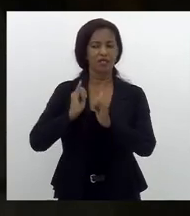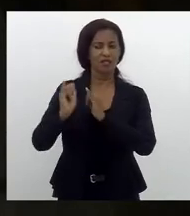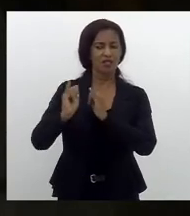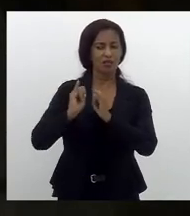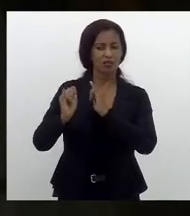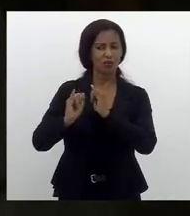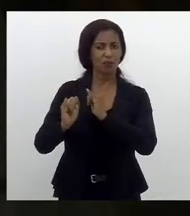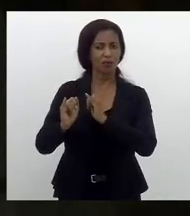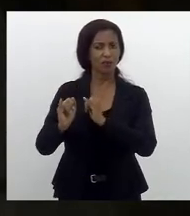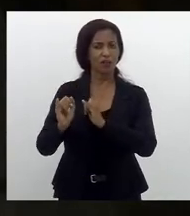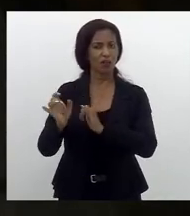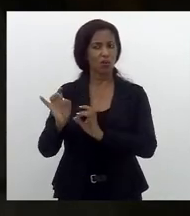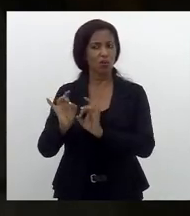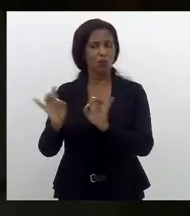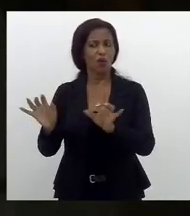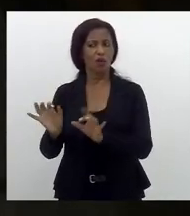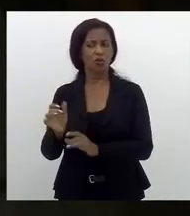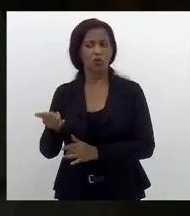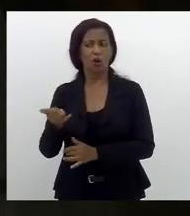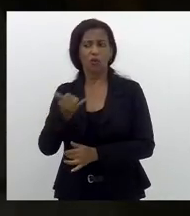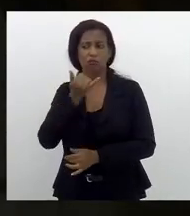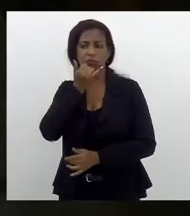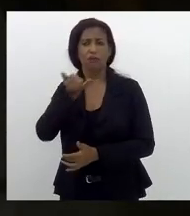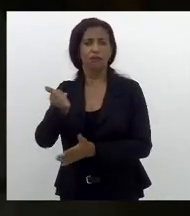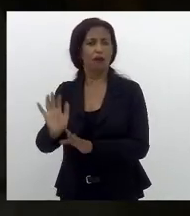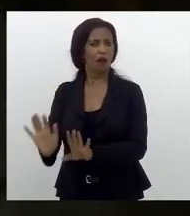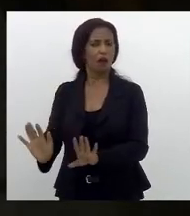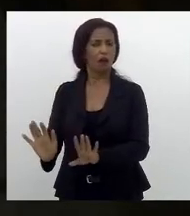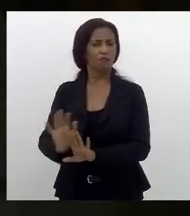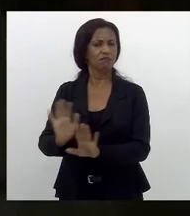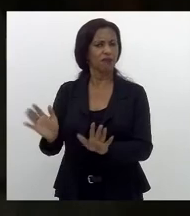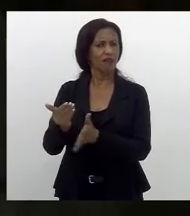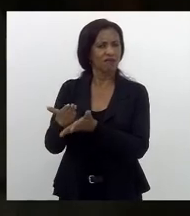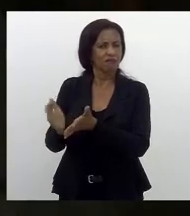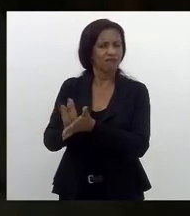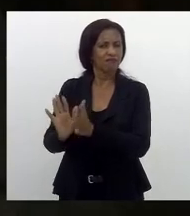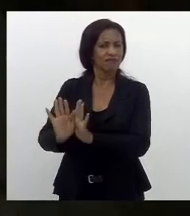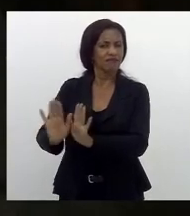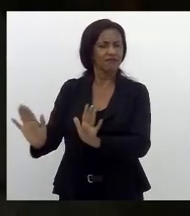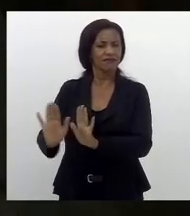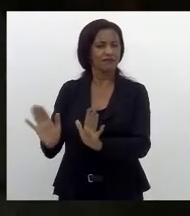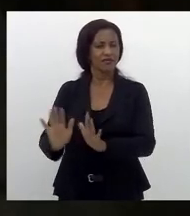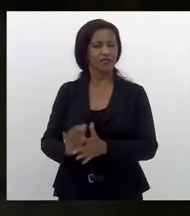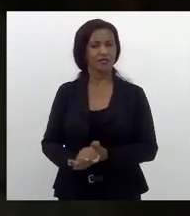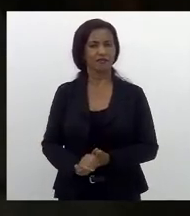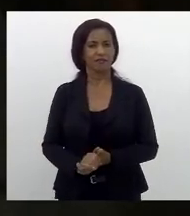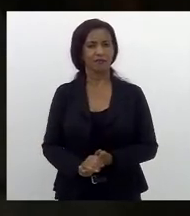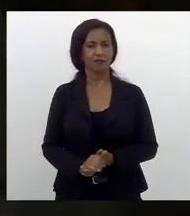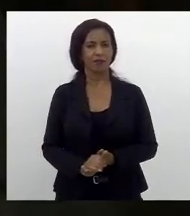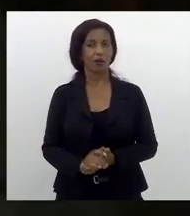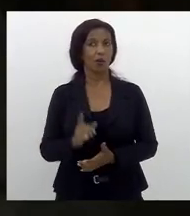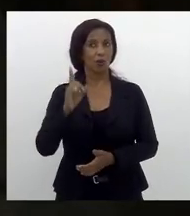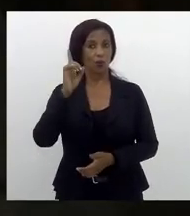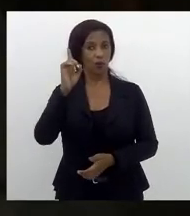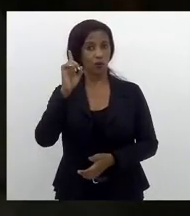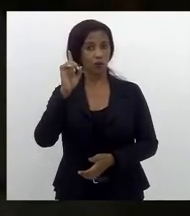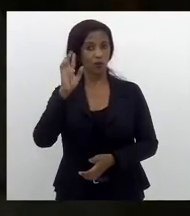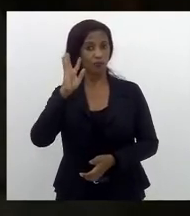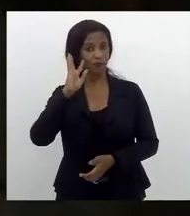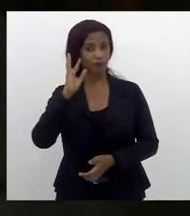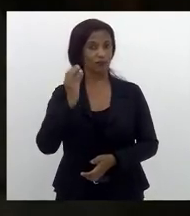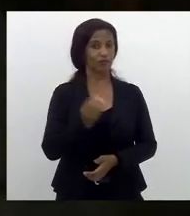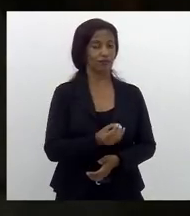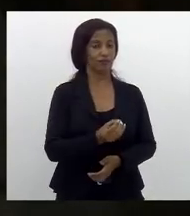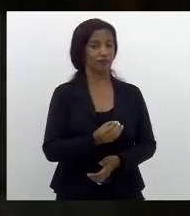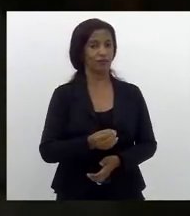fatalidade, esse dado não é obra do acaso, esse dado nada tem a ver com a providência divina, imagina.